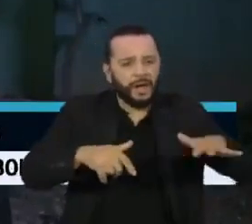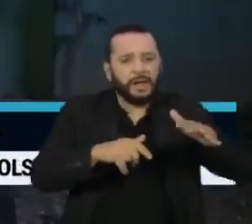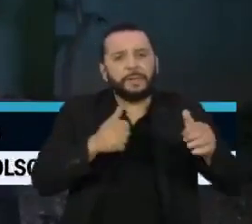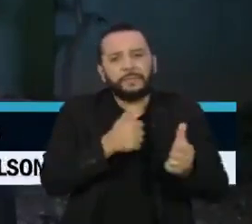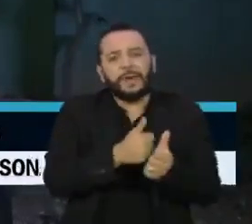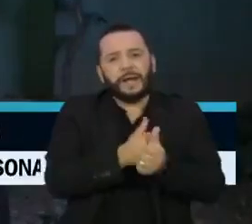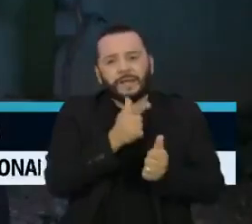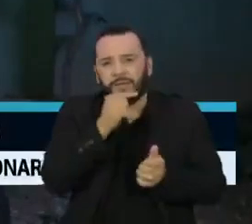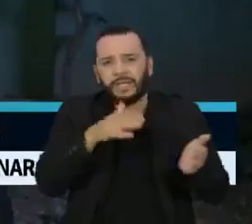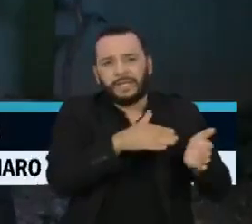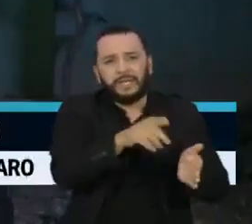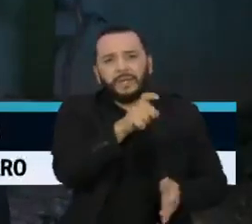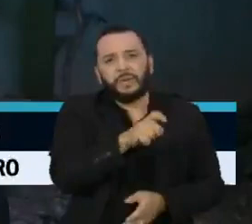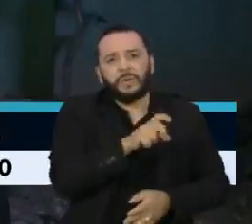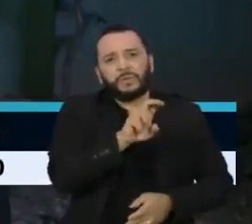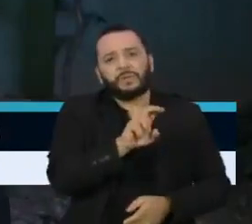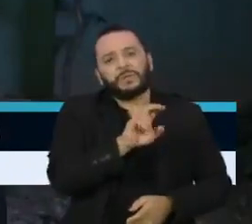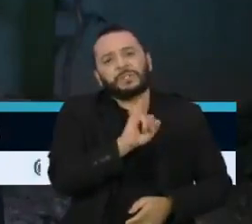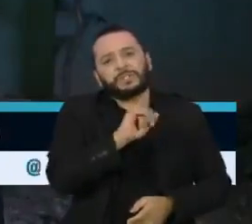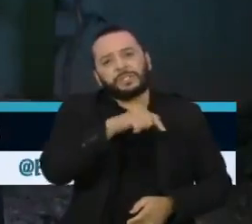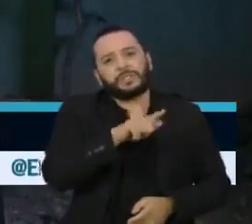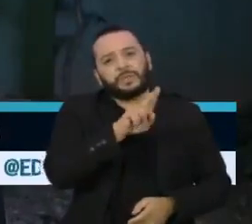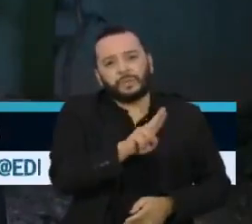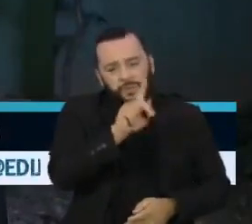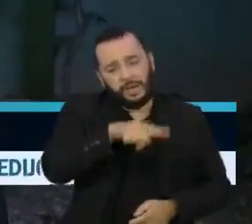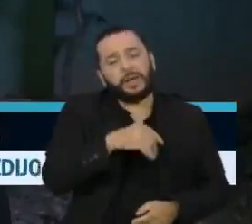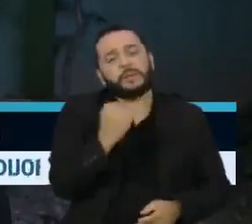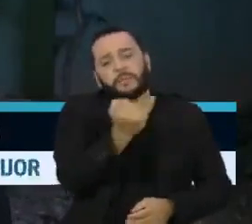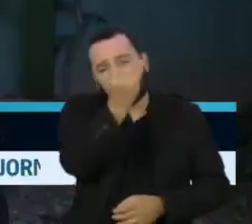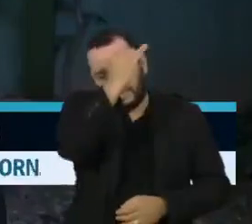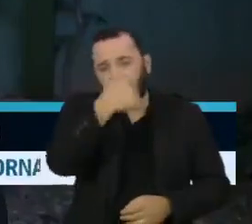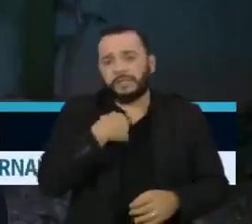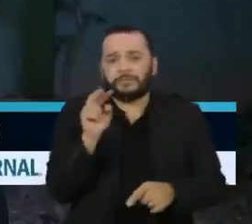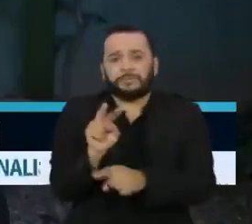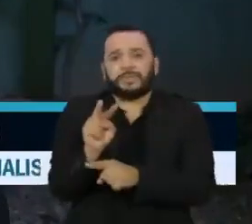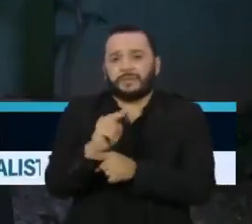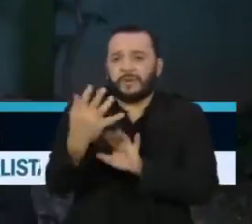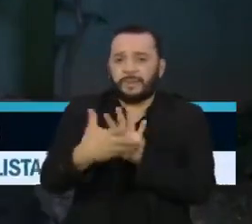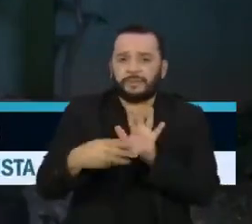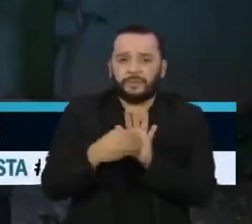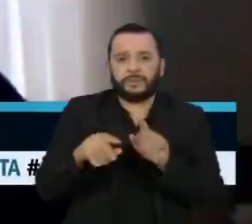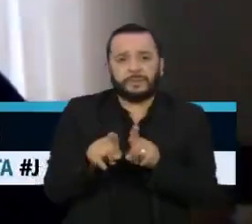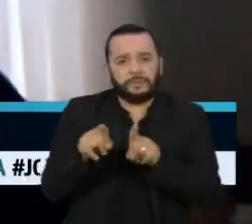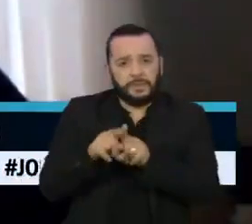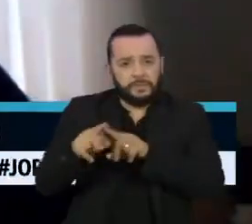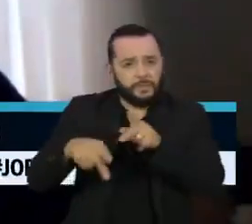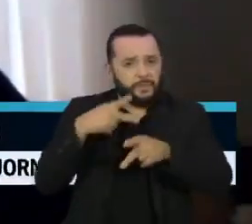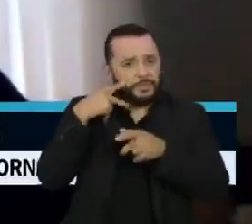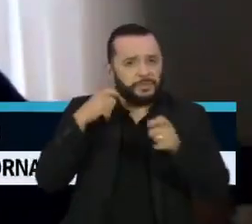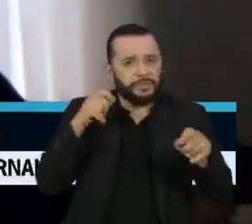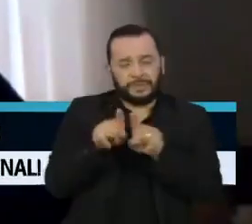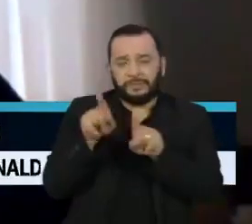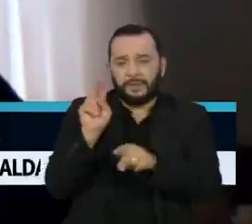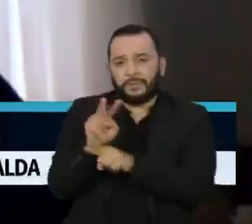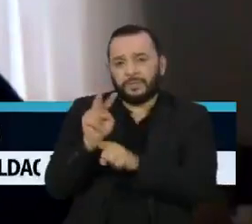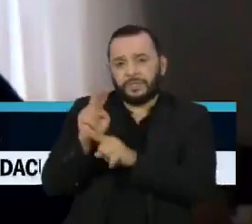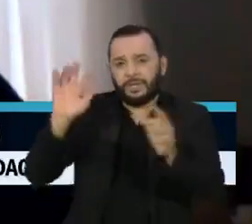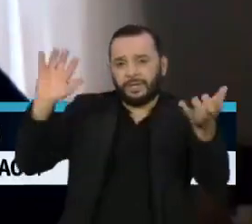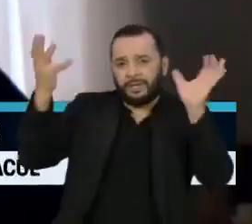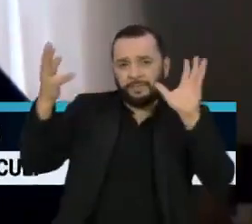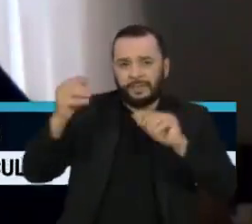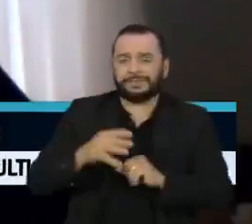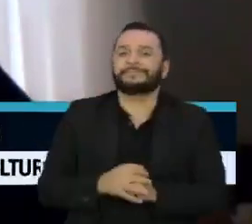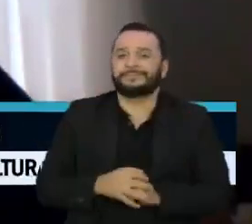Tem um papel crucial na preservação da Amazônia, dos povos indígenas e do clima. Você põe em risco as